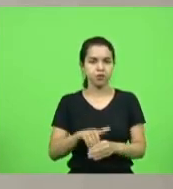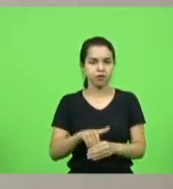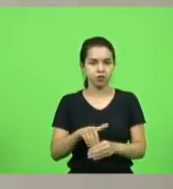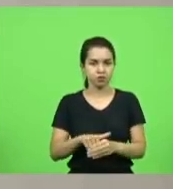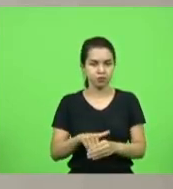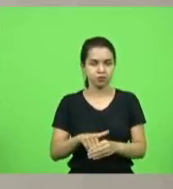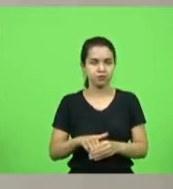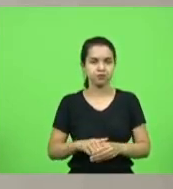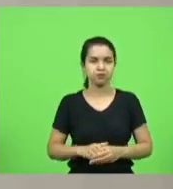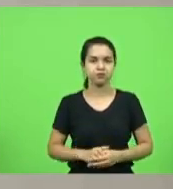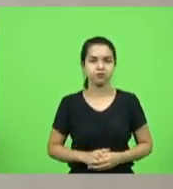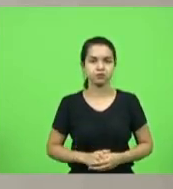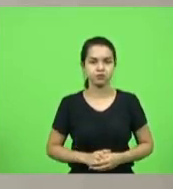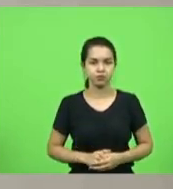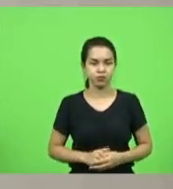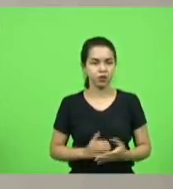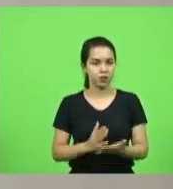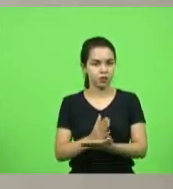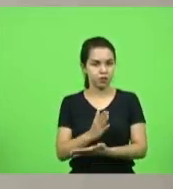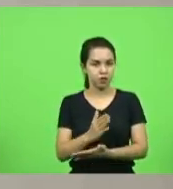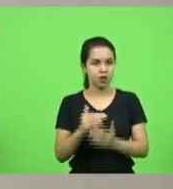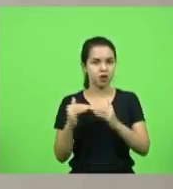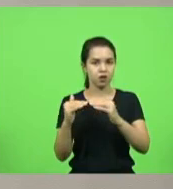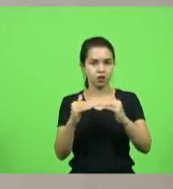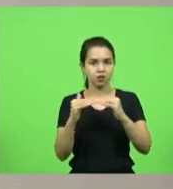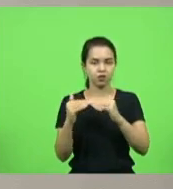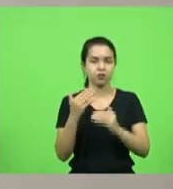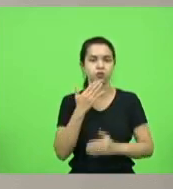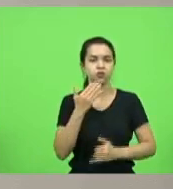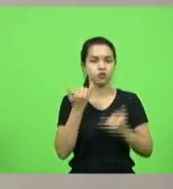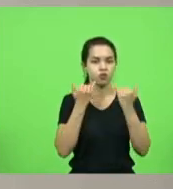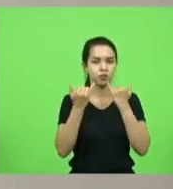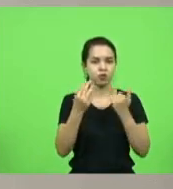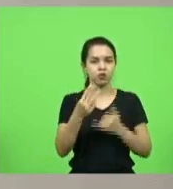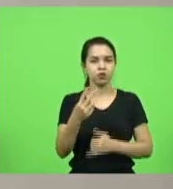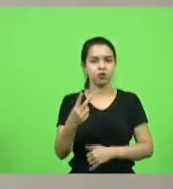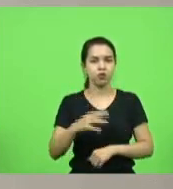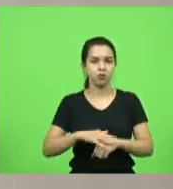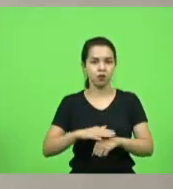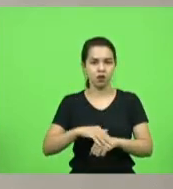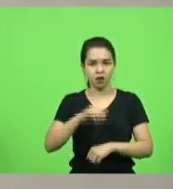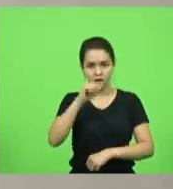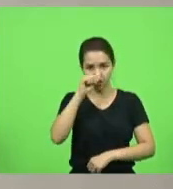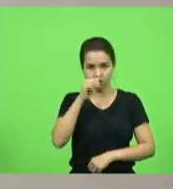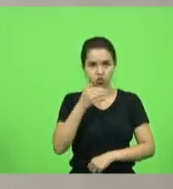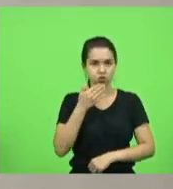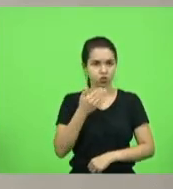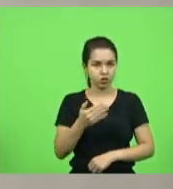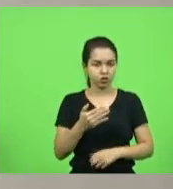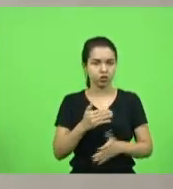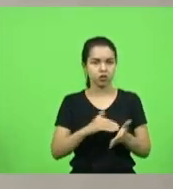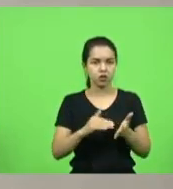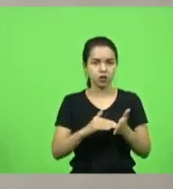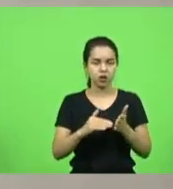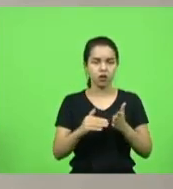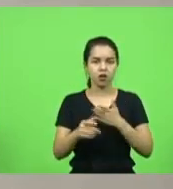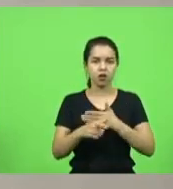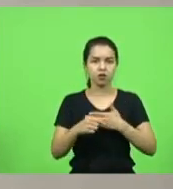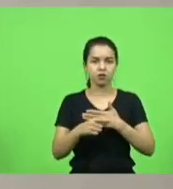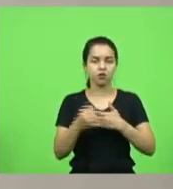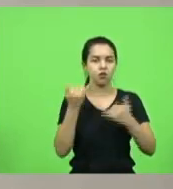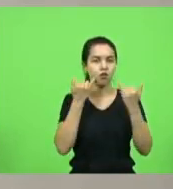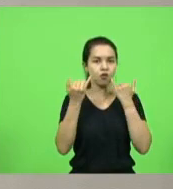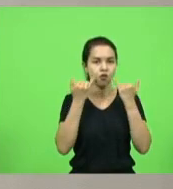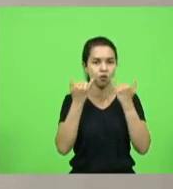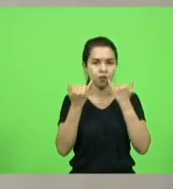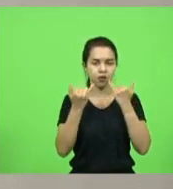permaneçam como se encontram. Aprovado por unanimidade. Pedido de informação 32, autor deputado João Amin, solicitando ao secretário de Estado da Casa Civil informações